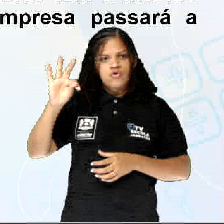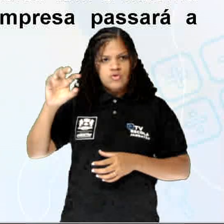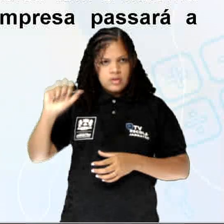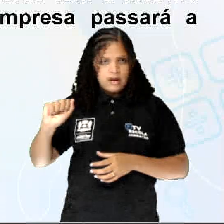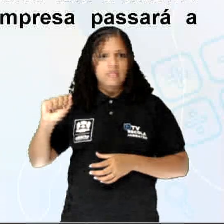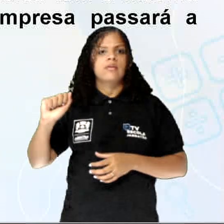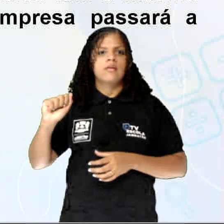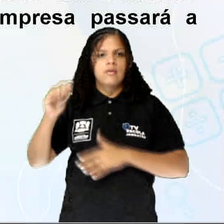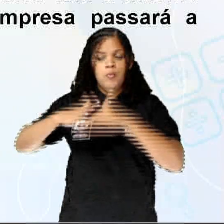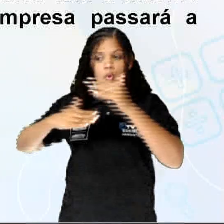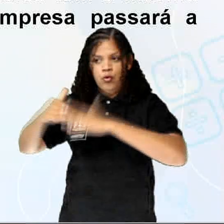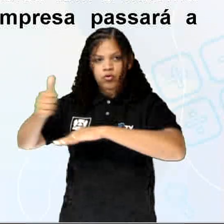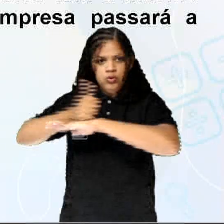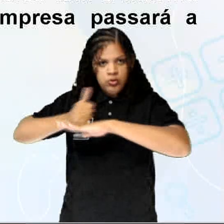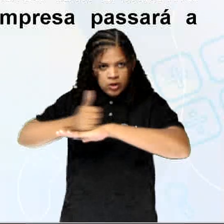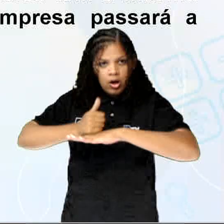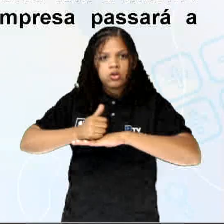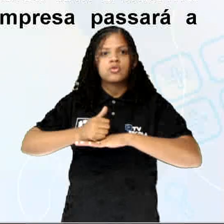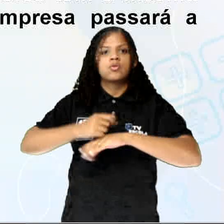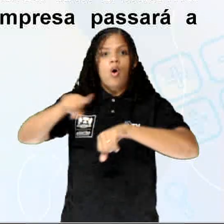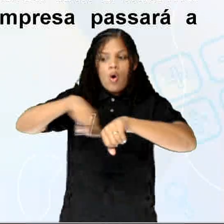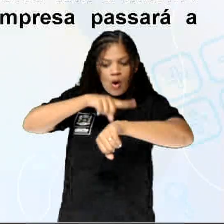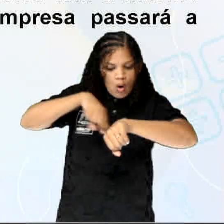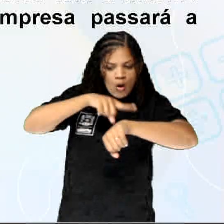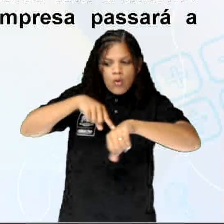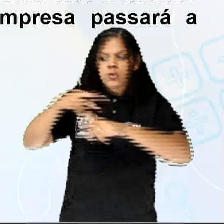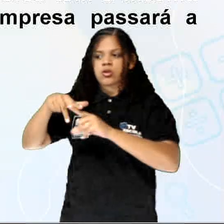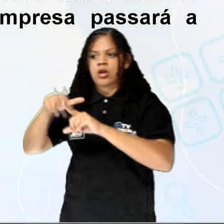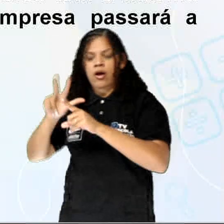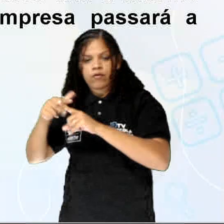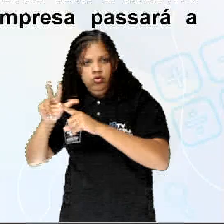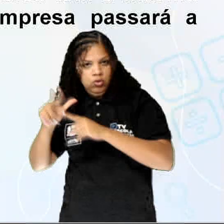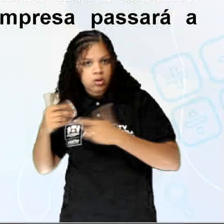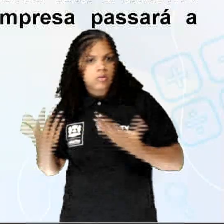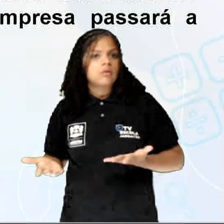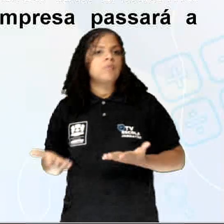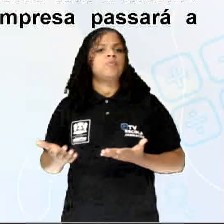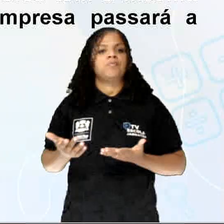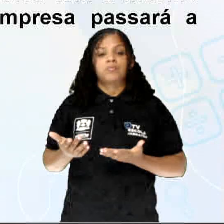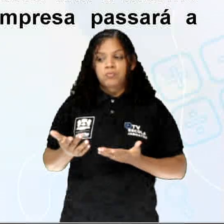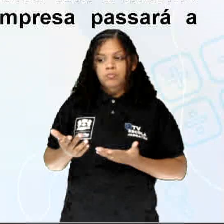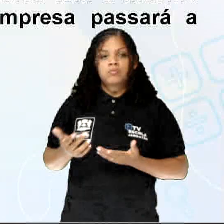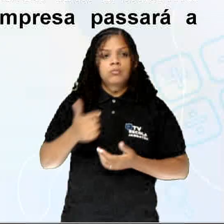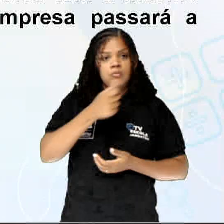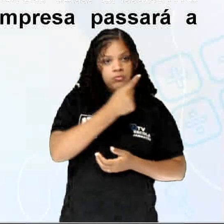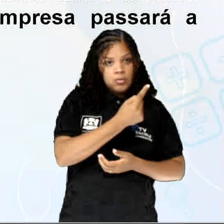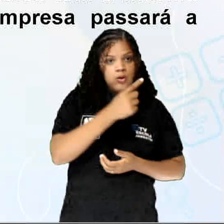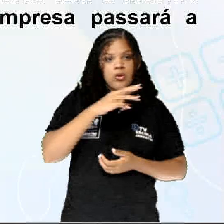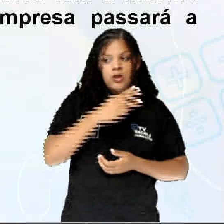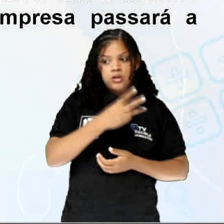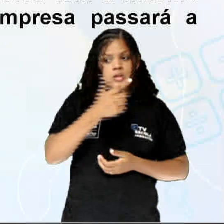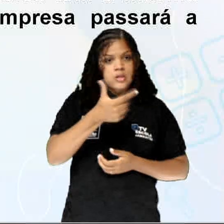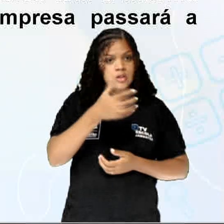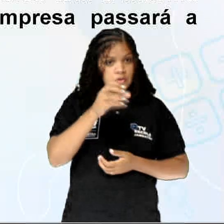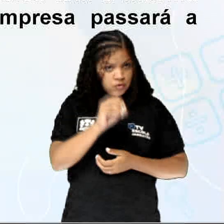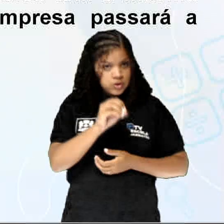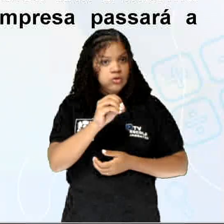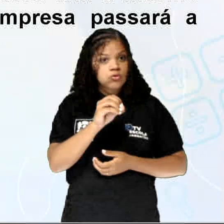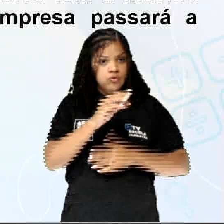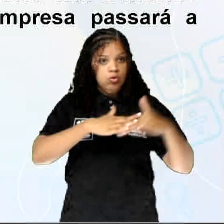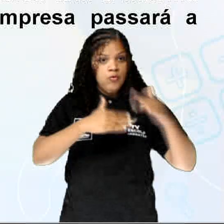dia. Devido à crise econômica em que o país se encontra, decidiu demitir 520 funcionários